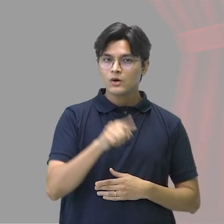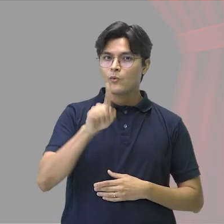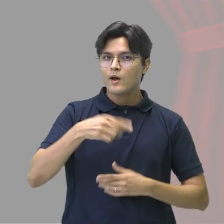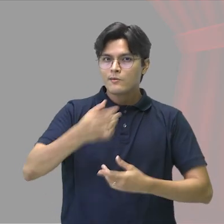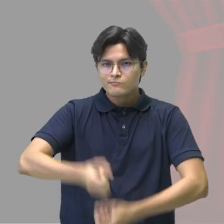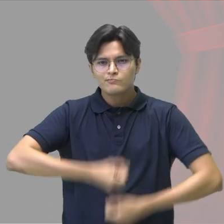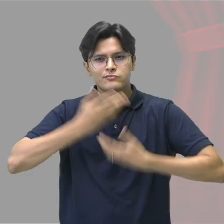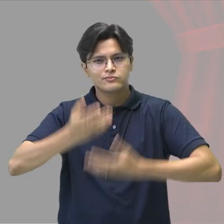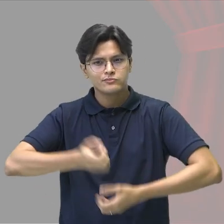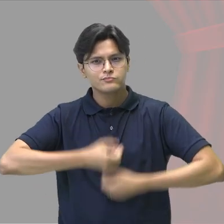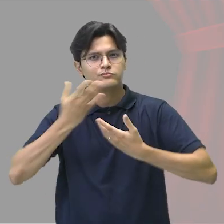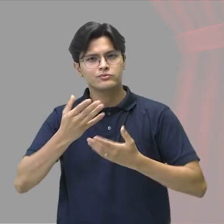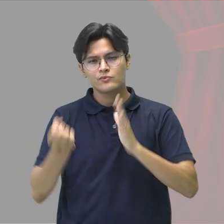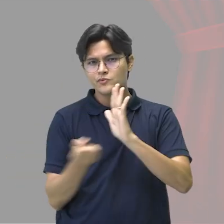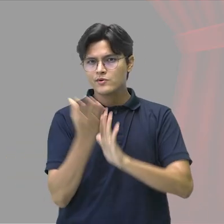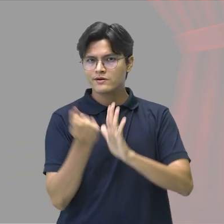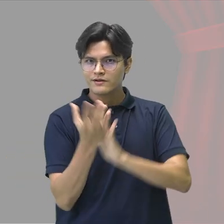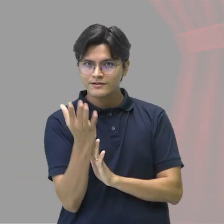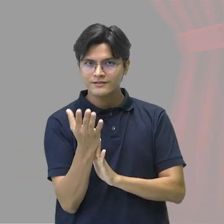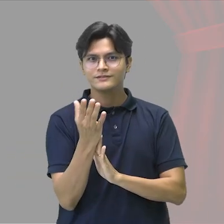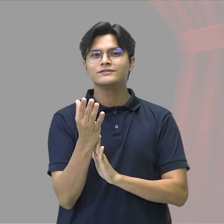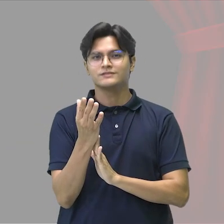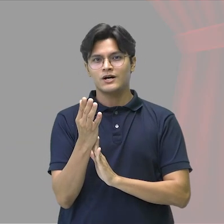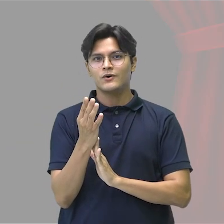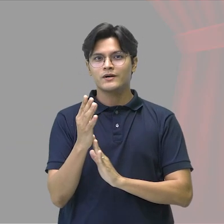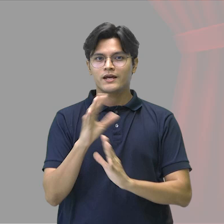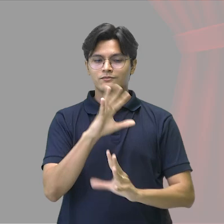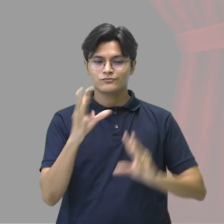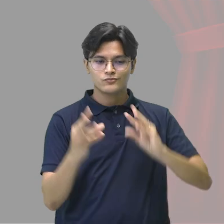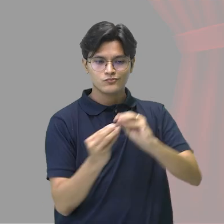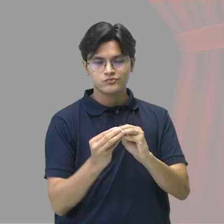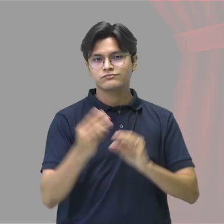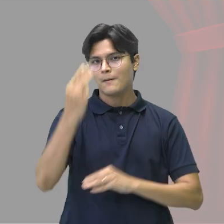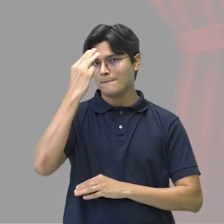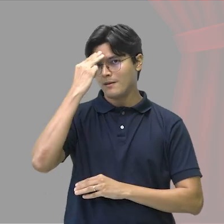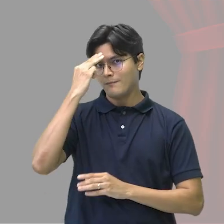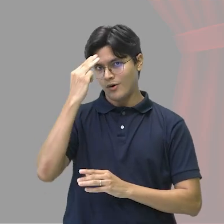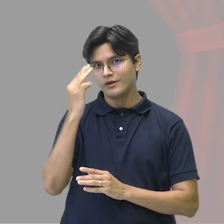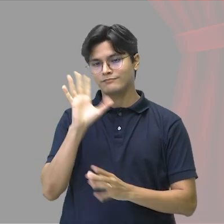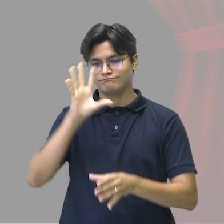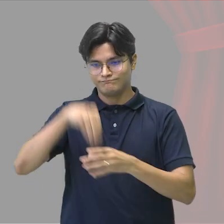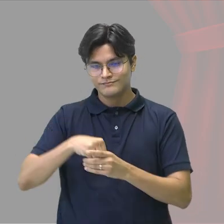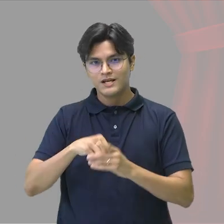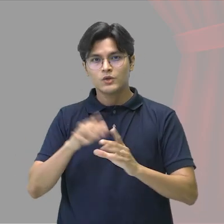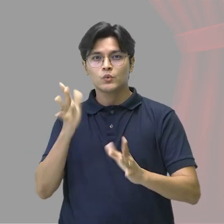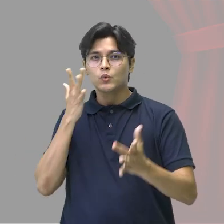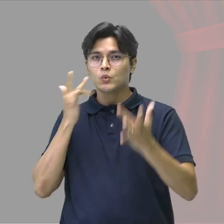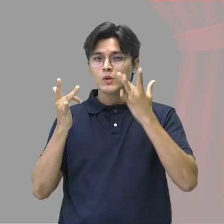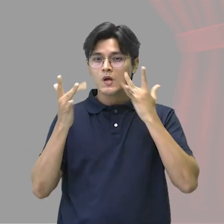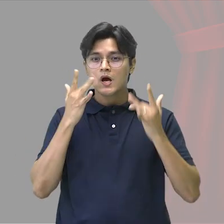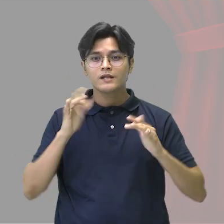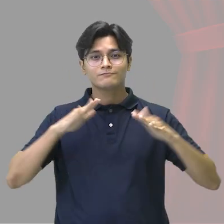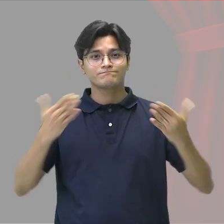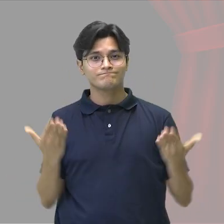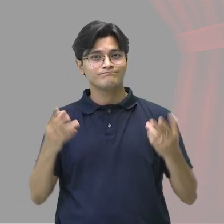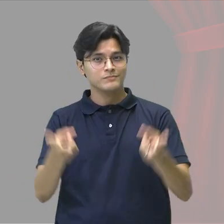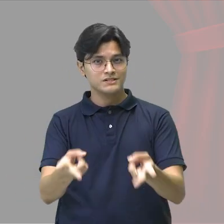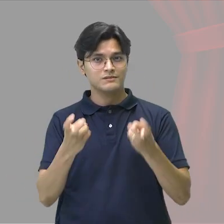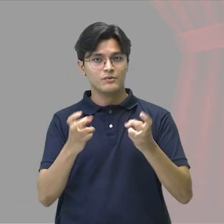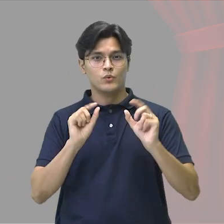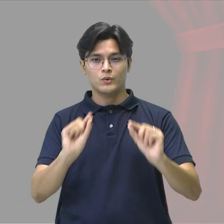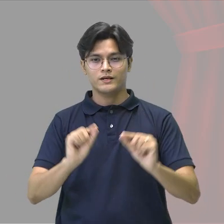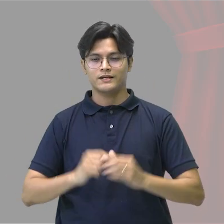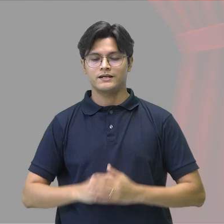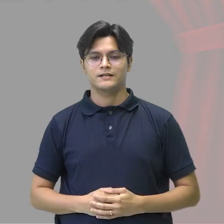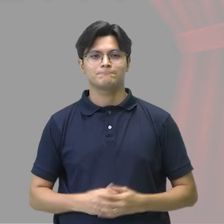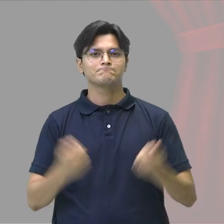criação que se torna a própria memória do teatro. Então, automaticamente, eu vou perceber que eu tenho